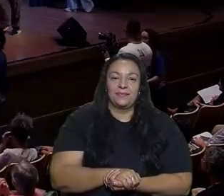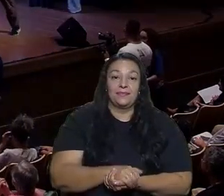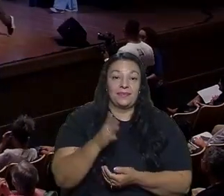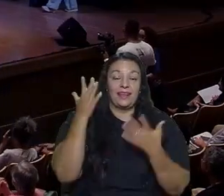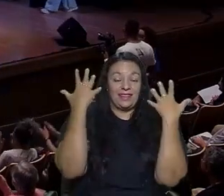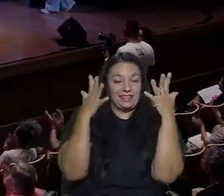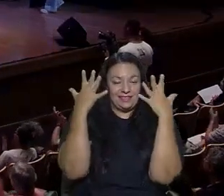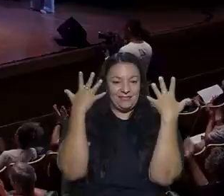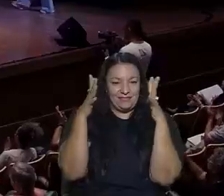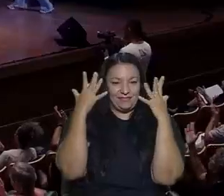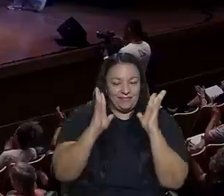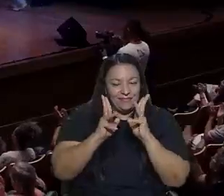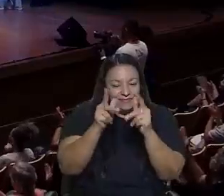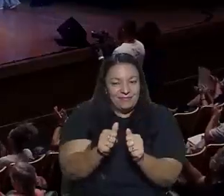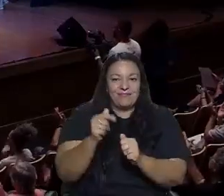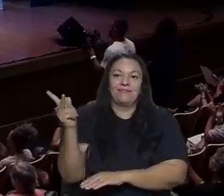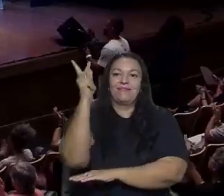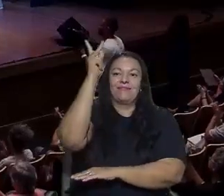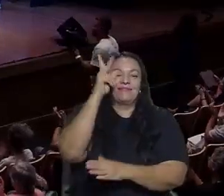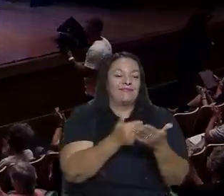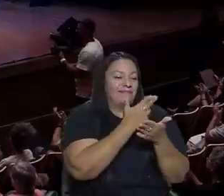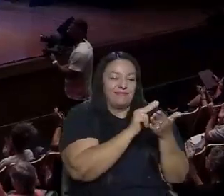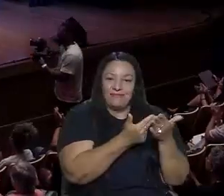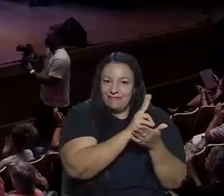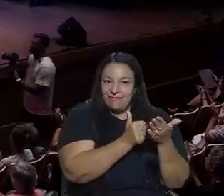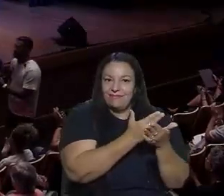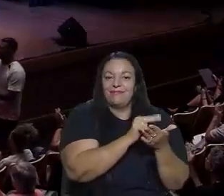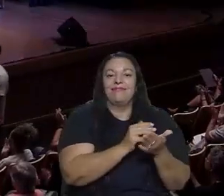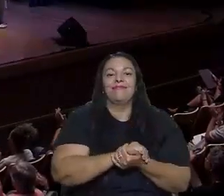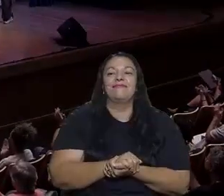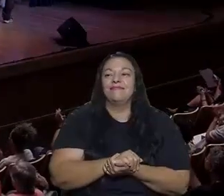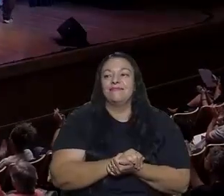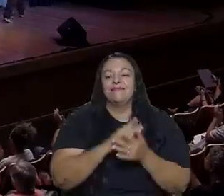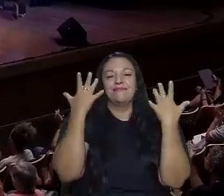Vamos aplaudir todos os vencedores na categoria de desenho.